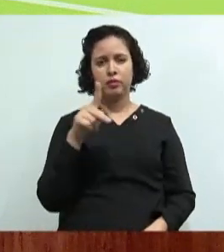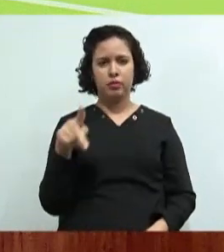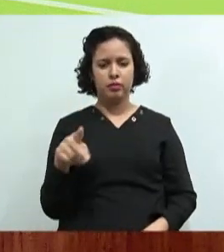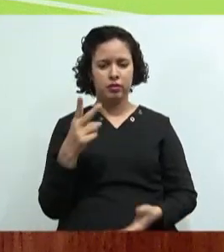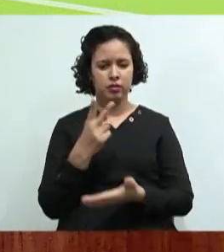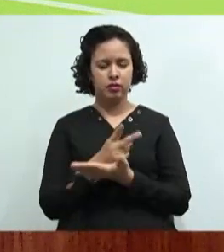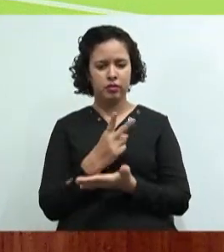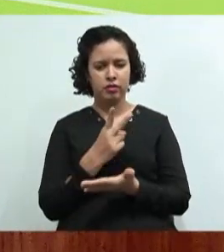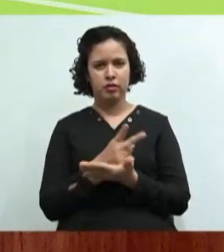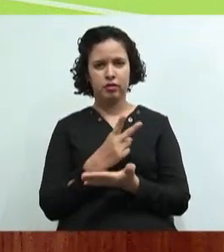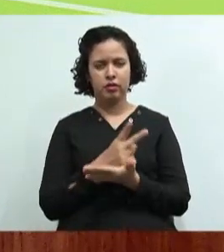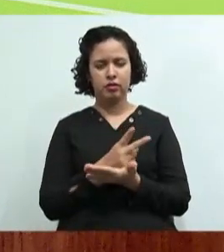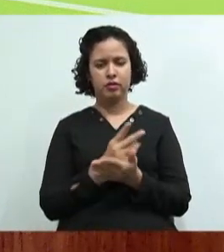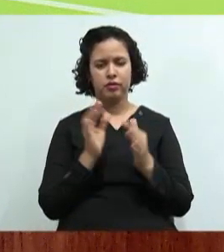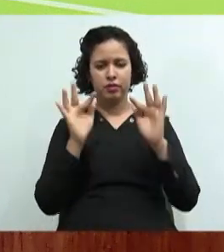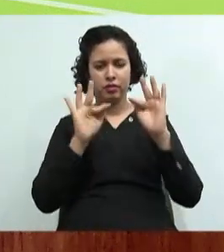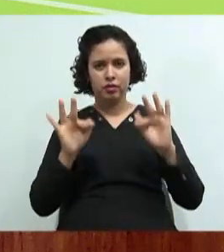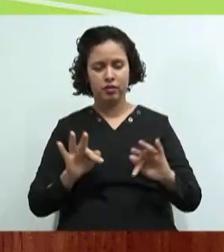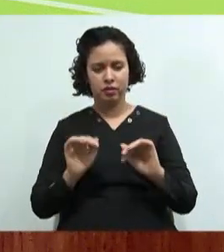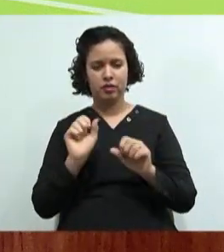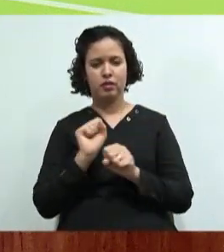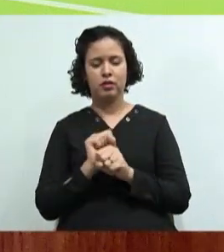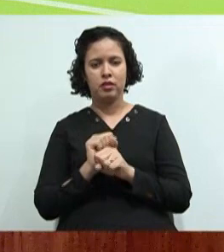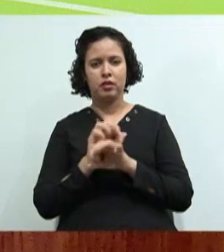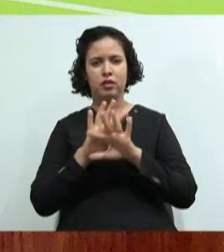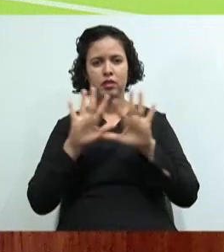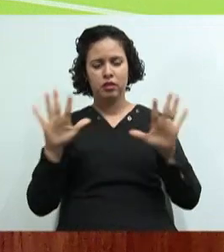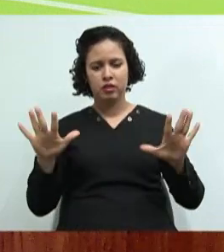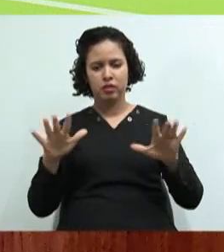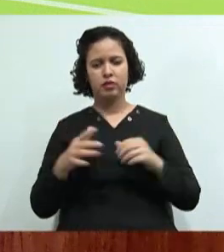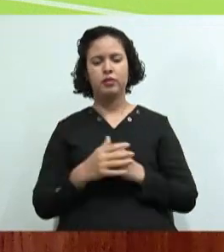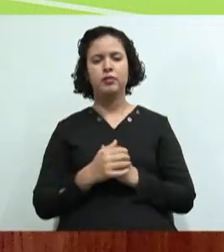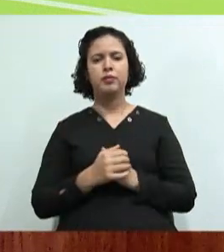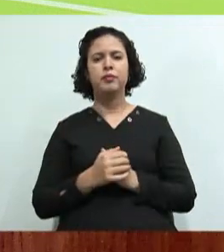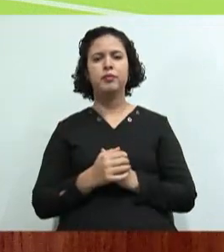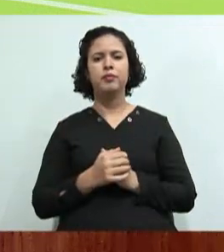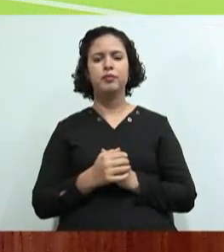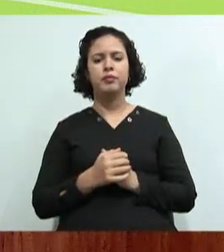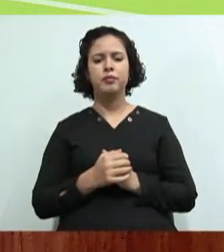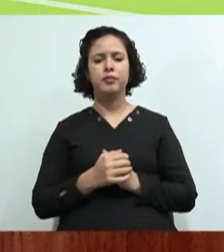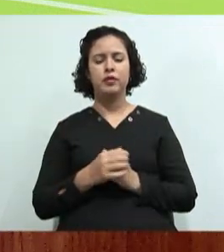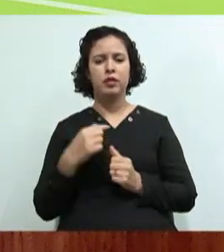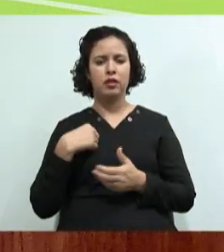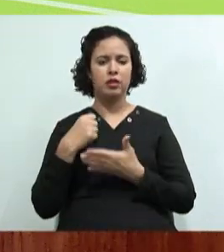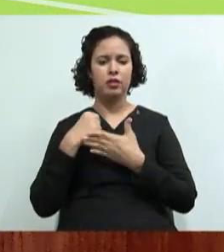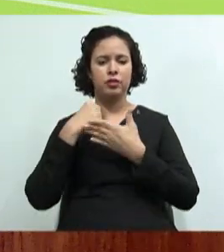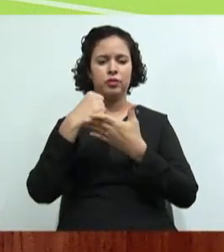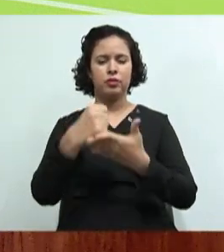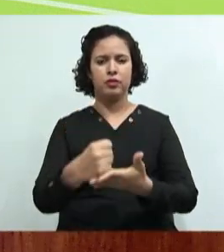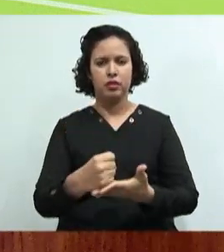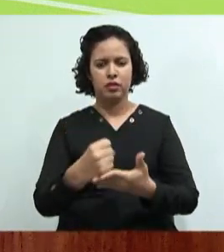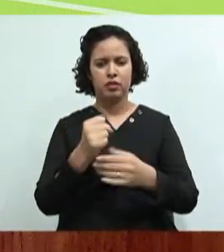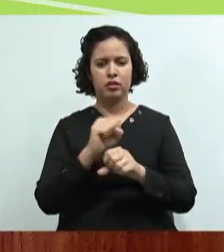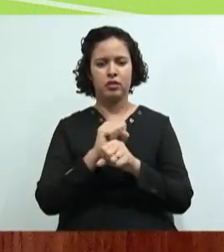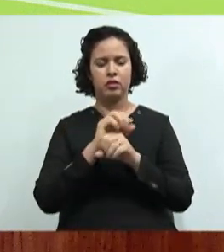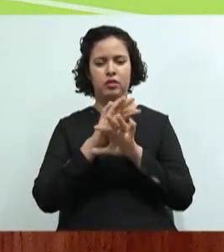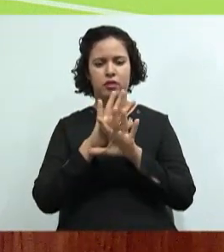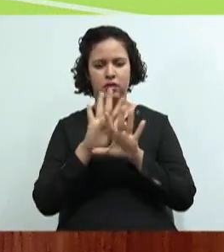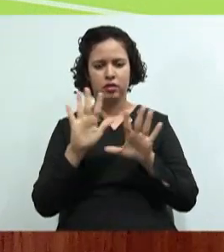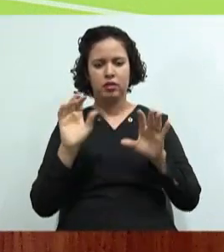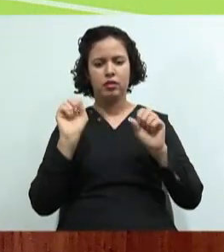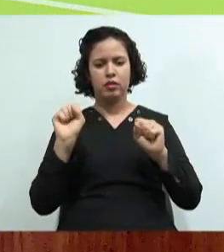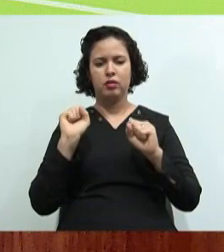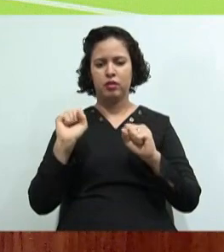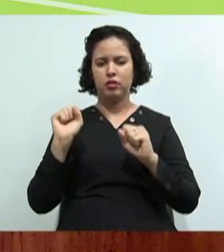aulas, como vocês percebem, muito feliz, muito claro nas explicações. E, caso eu possa ajudar a esclarecer ainda mais, por favor,